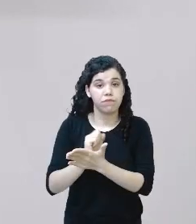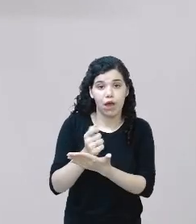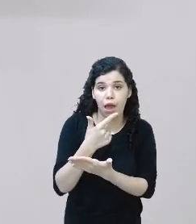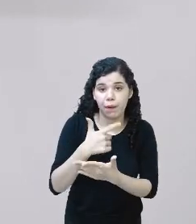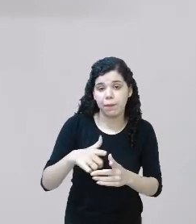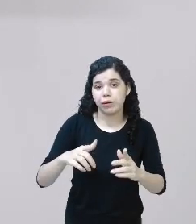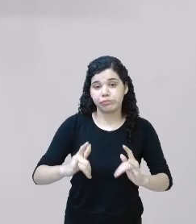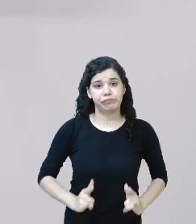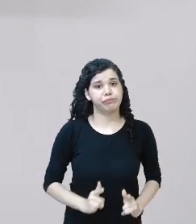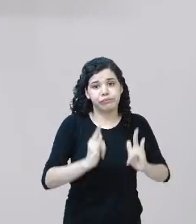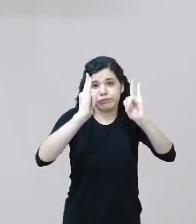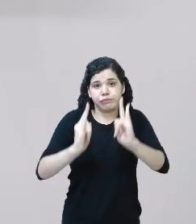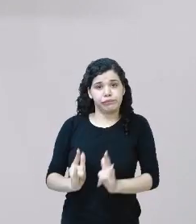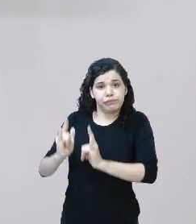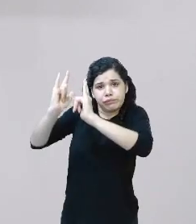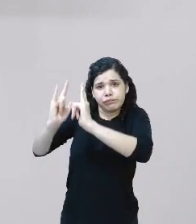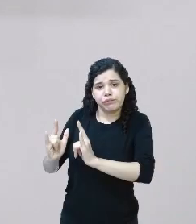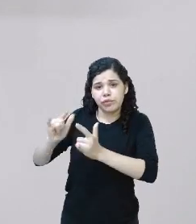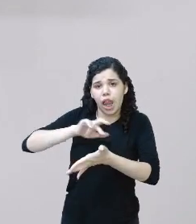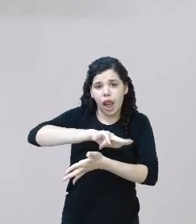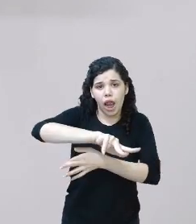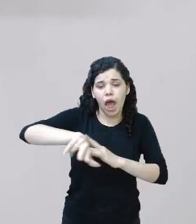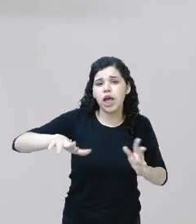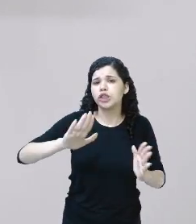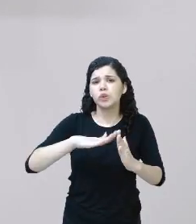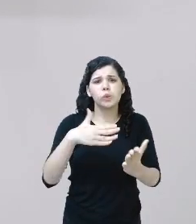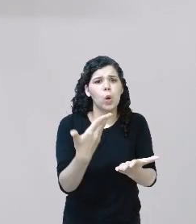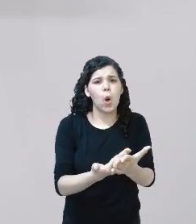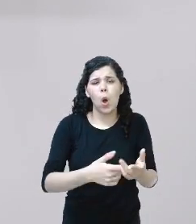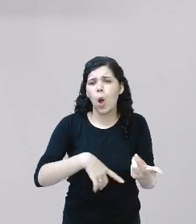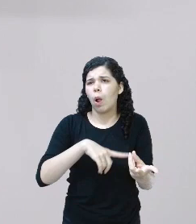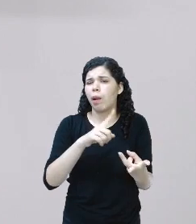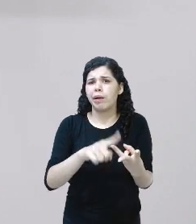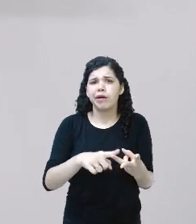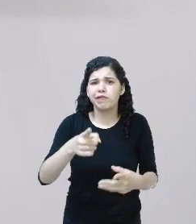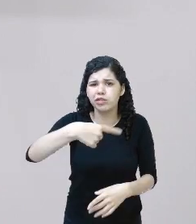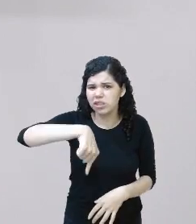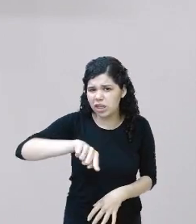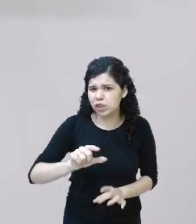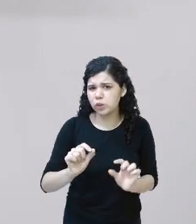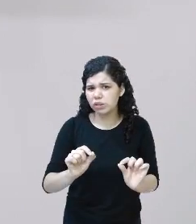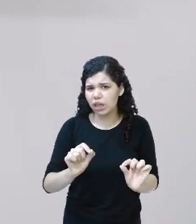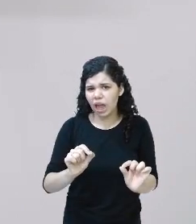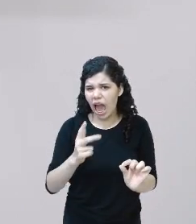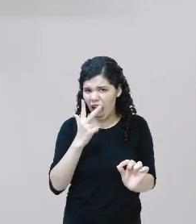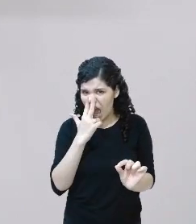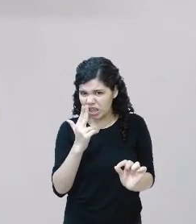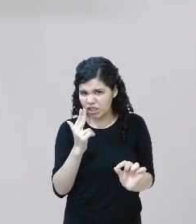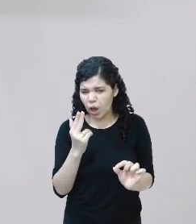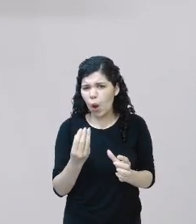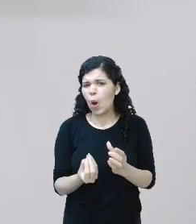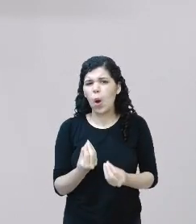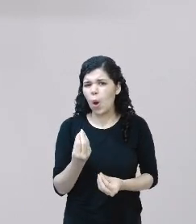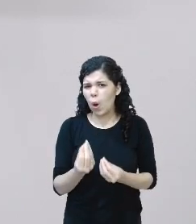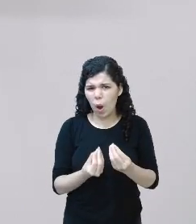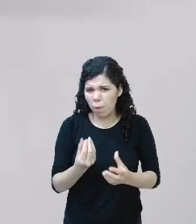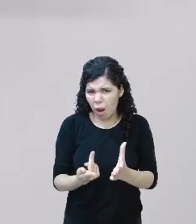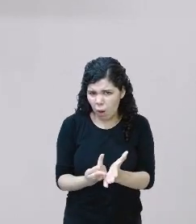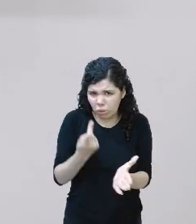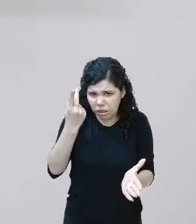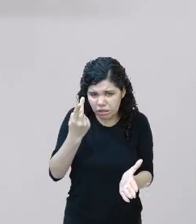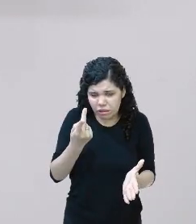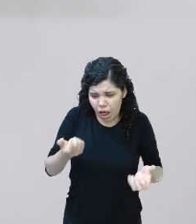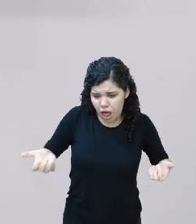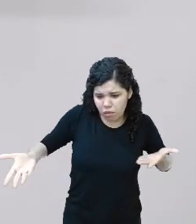farmácias, dos prédios, não é isso? Das escolas. Você acha que, como foi que aconteceu esse processo